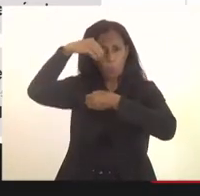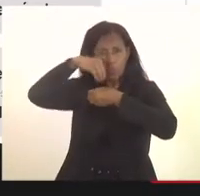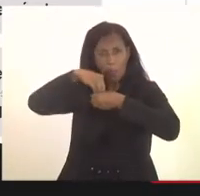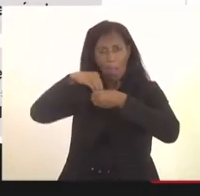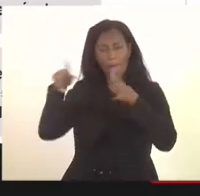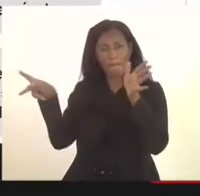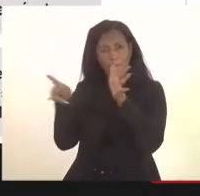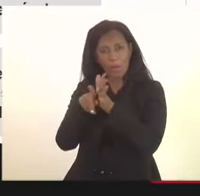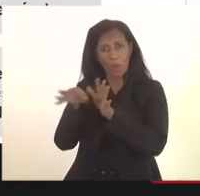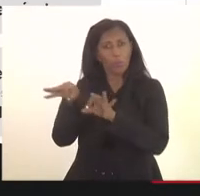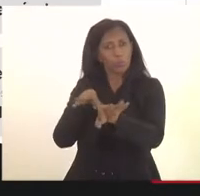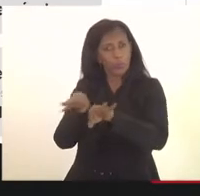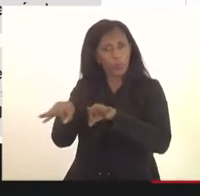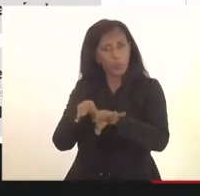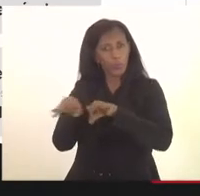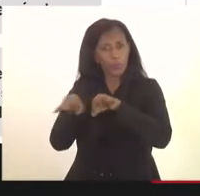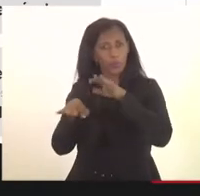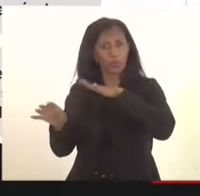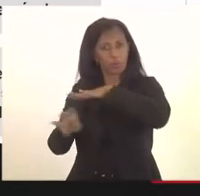desse projeto.